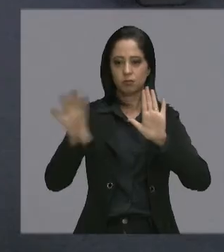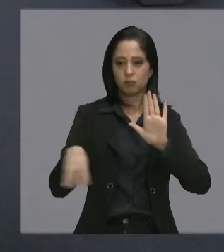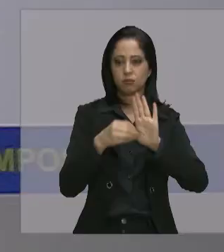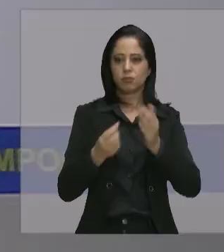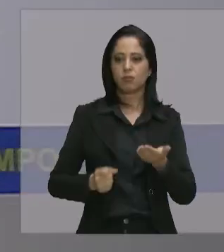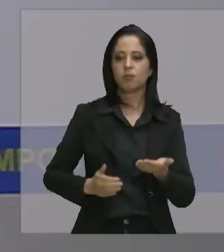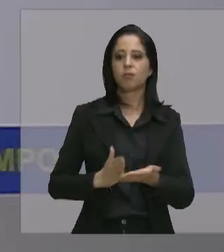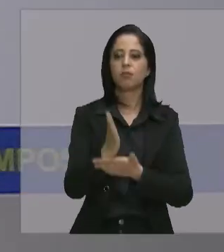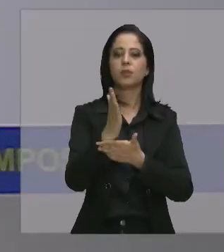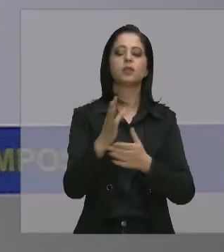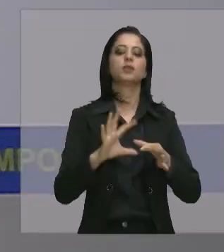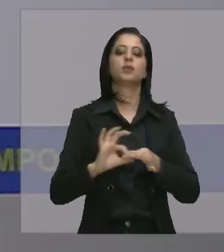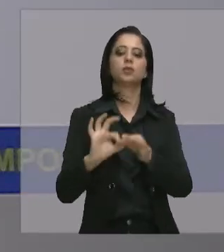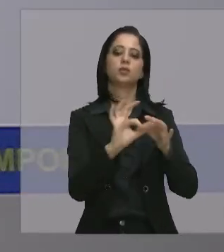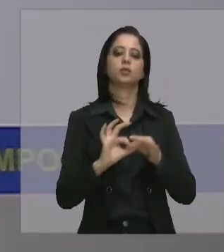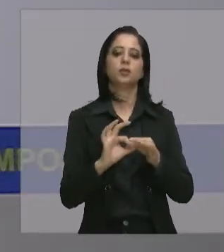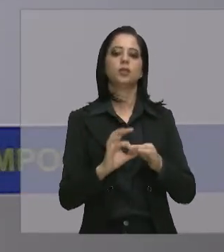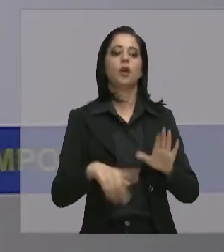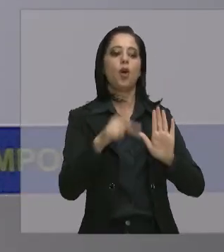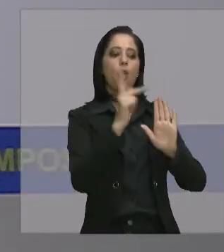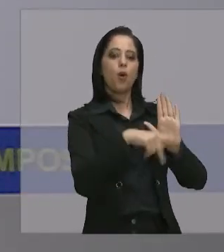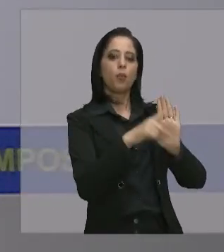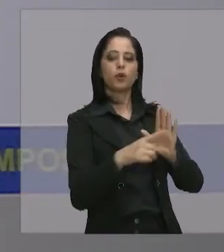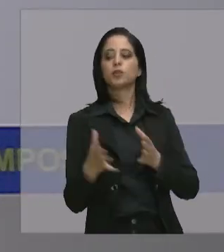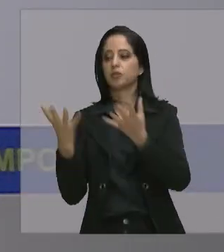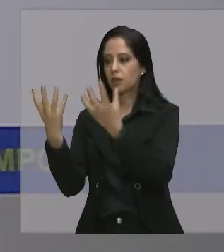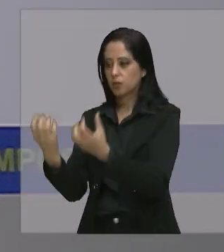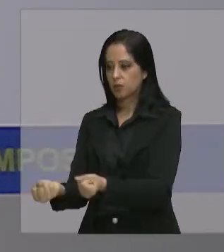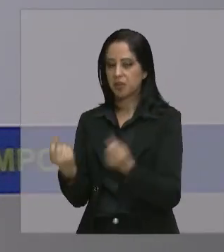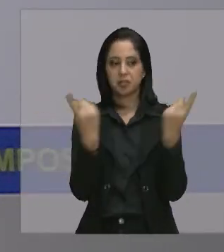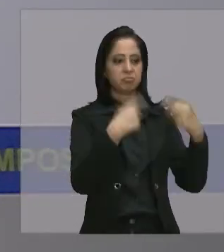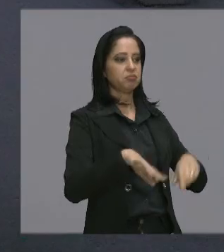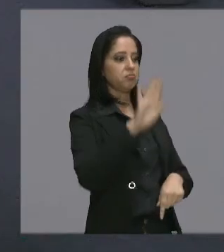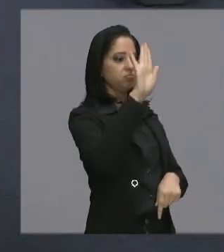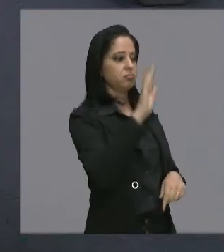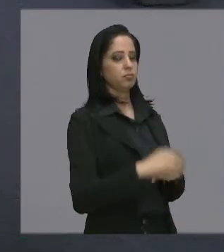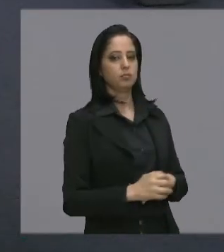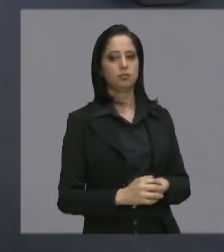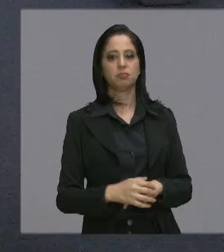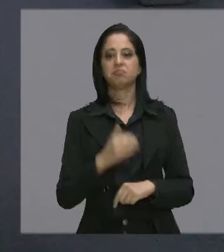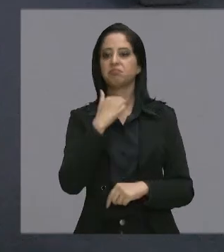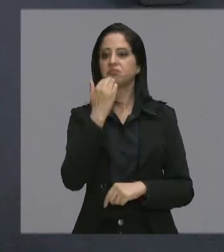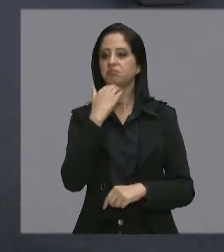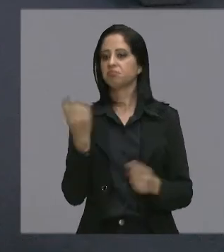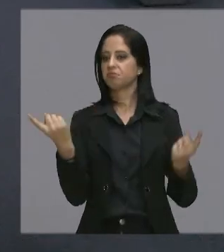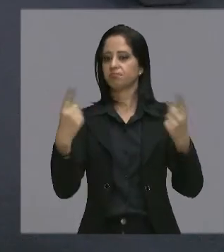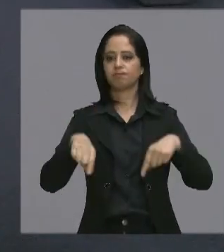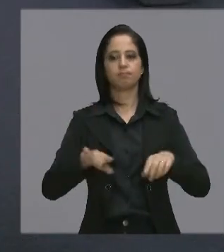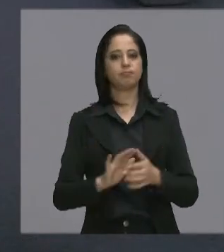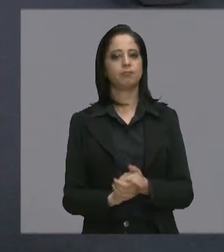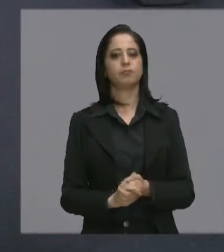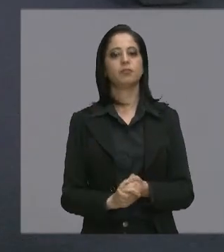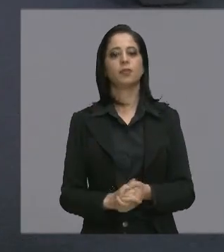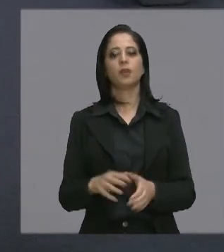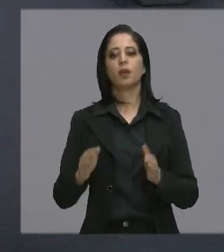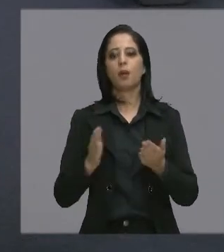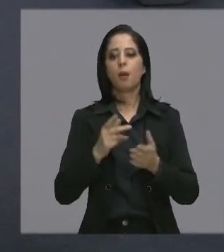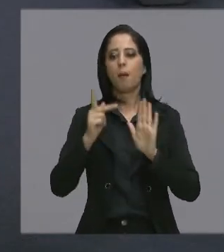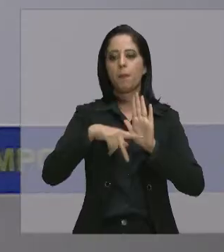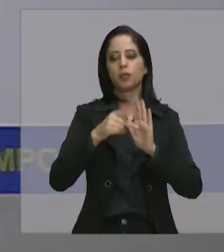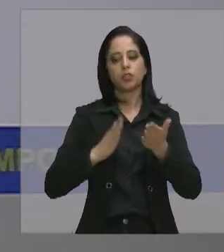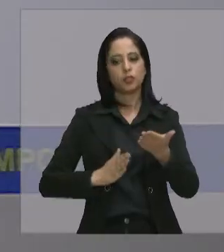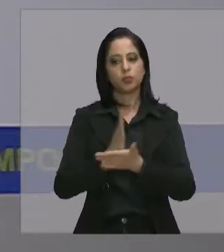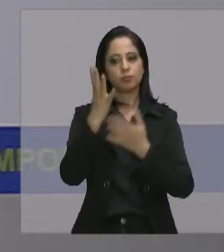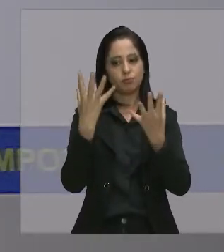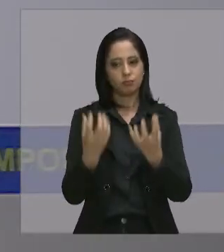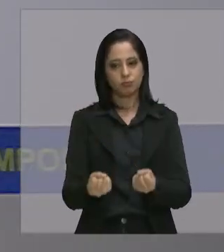unanimidade. Em votação, o projeto. Vereadores favoráveis permaneçam como estão, os contrários se manifestem. Nenhuma manifestação contrária. Projeto aprovado por unanimidade.